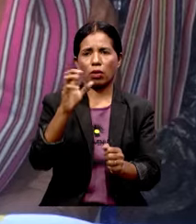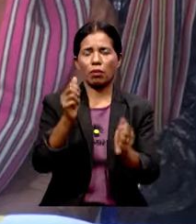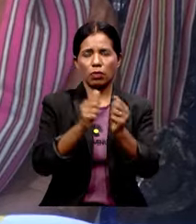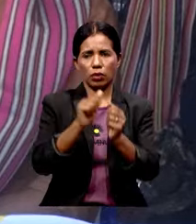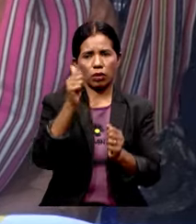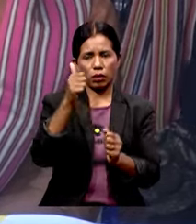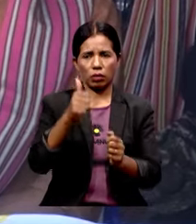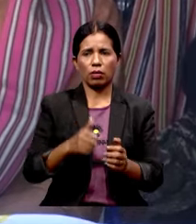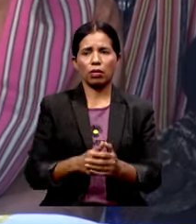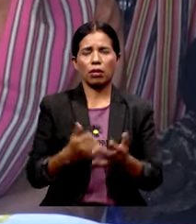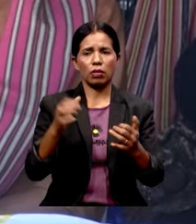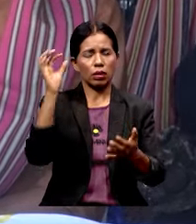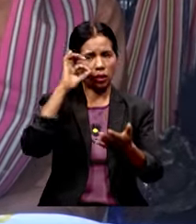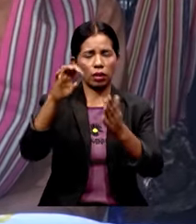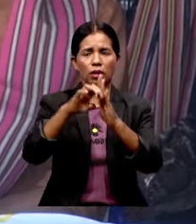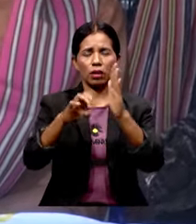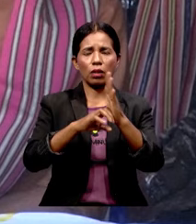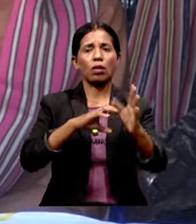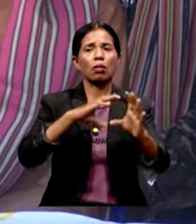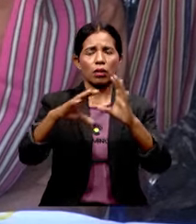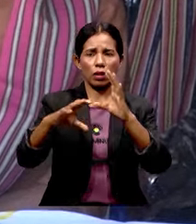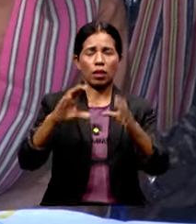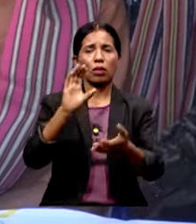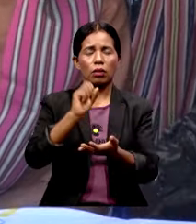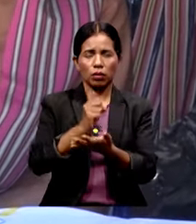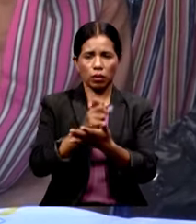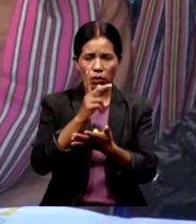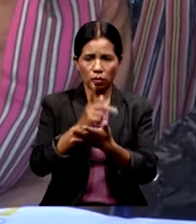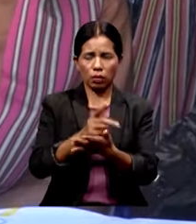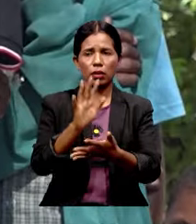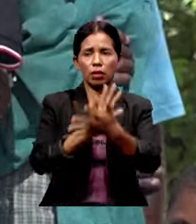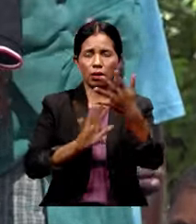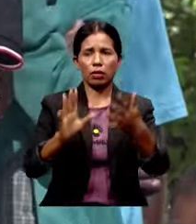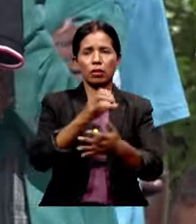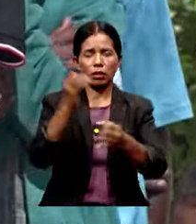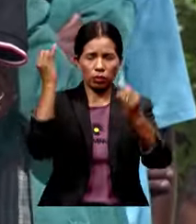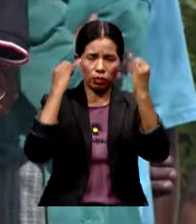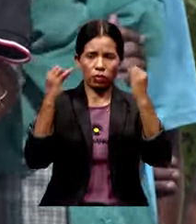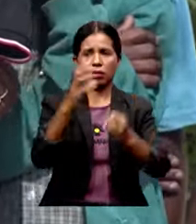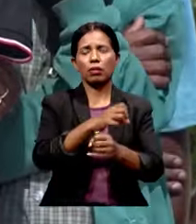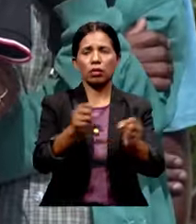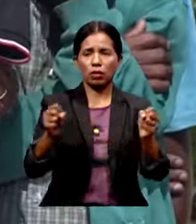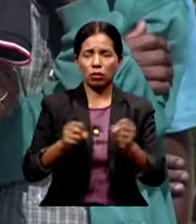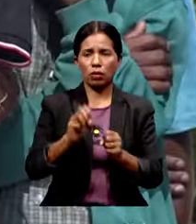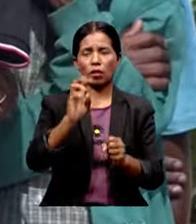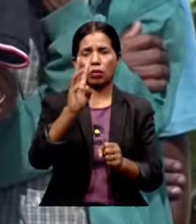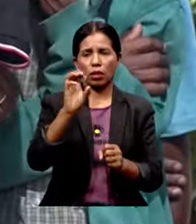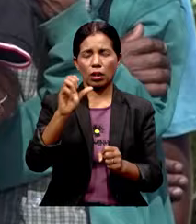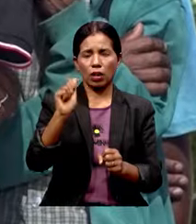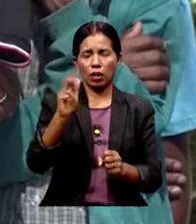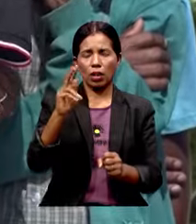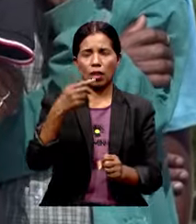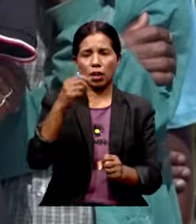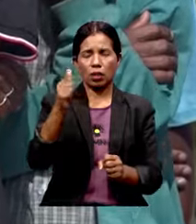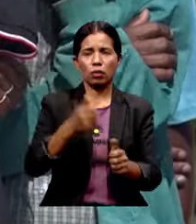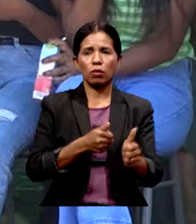senolo. Antes ne Secretário Estado Comunicação Social Espírito Dias Ximenes mos inaugura ona Centro Informação ya Suku Vailaha no Nahareka no